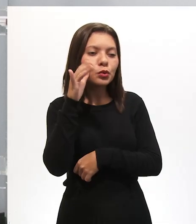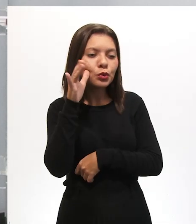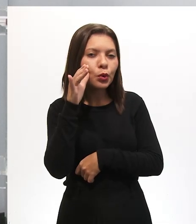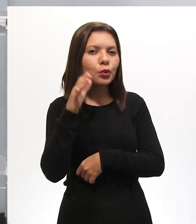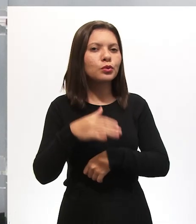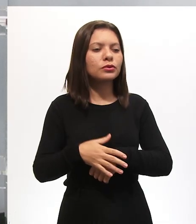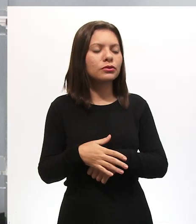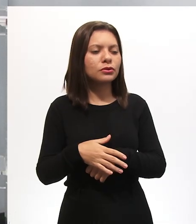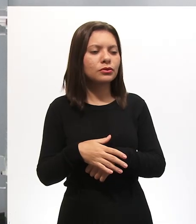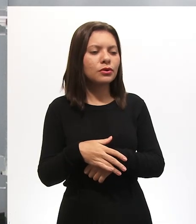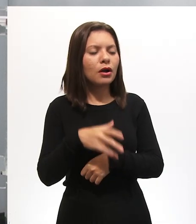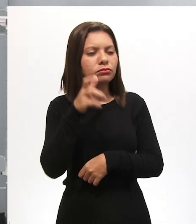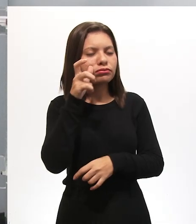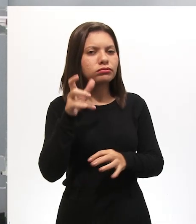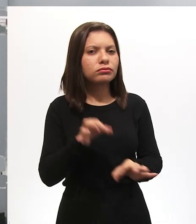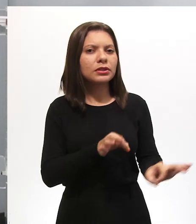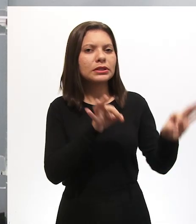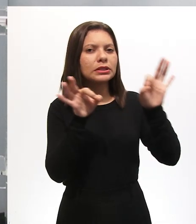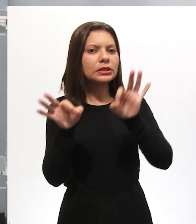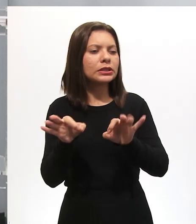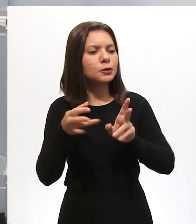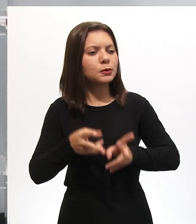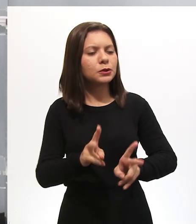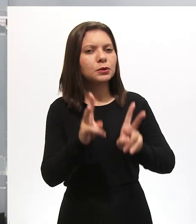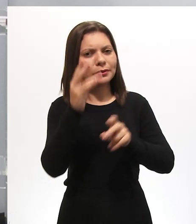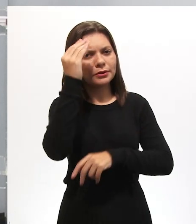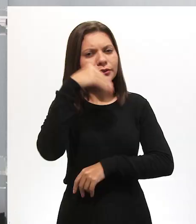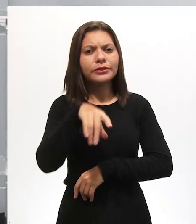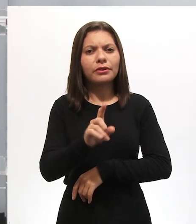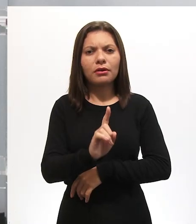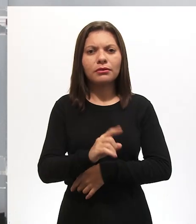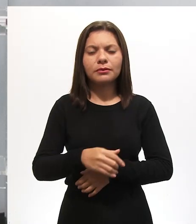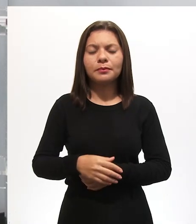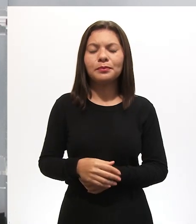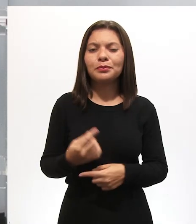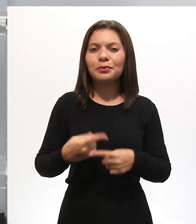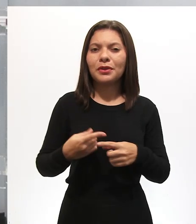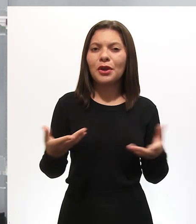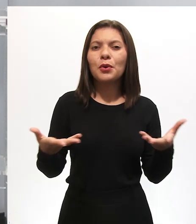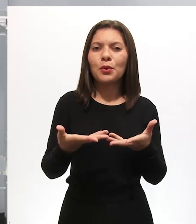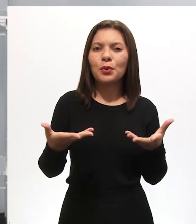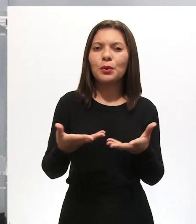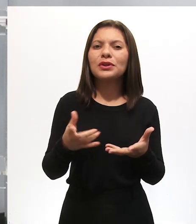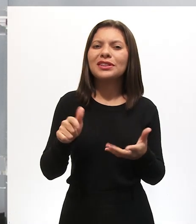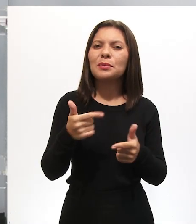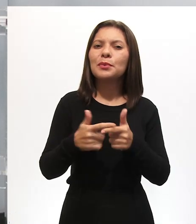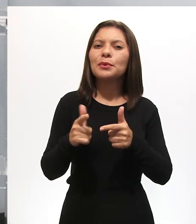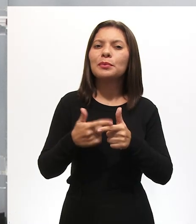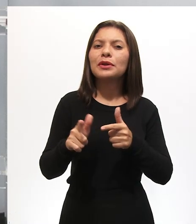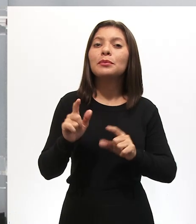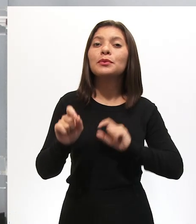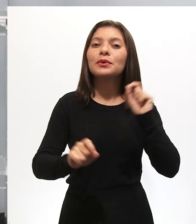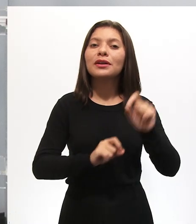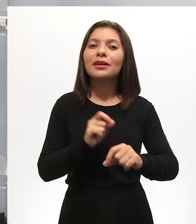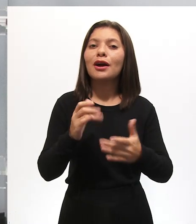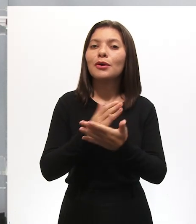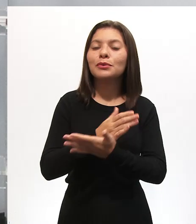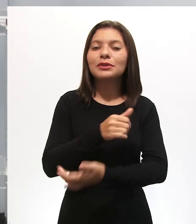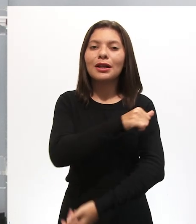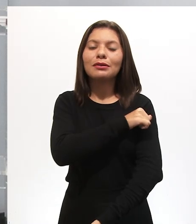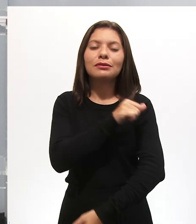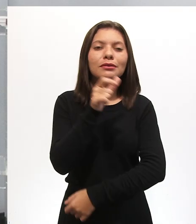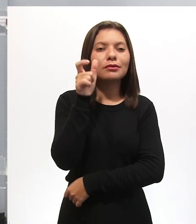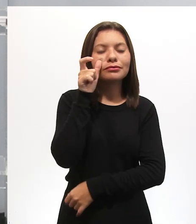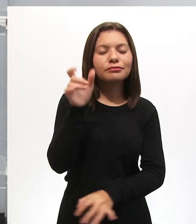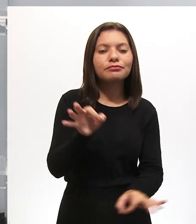gente. Que, seja no ensino presencial, no ensino à distância, um dos grandes problemas hoje em dia é a evasão. Então, a gente tem que pensar como resolver